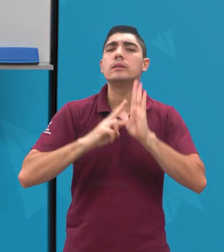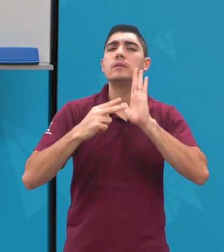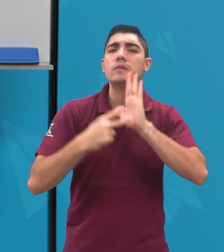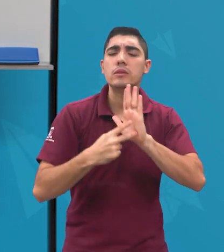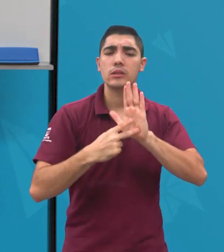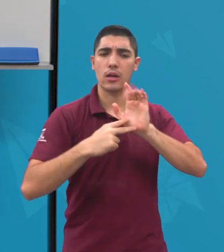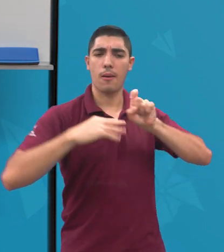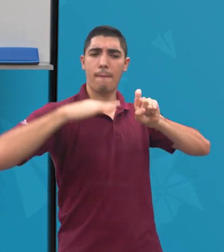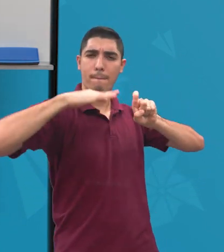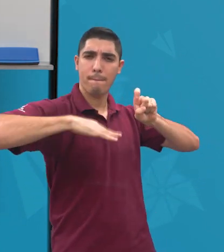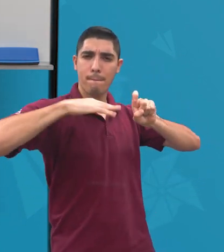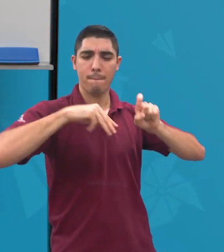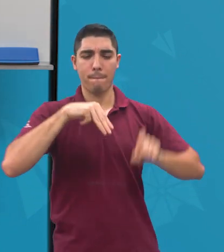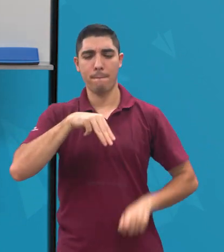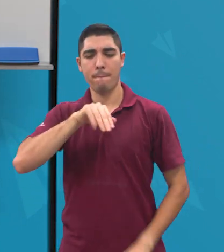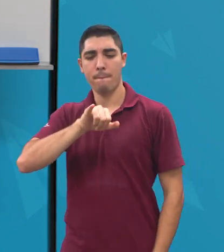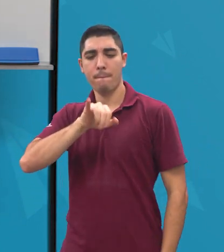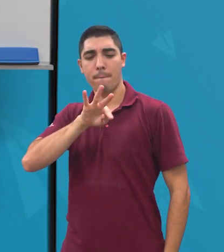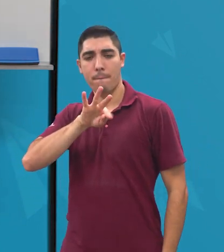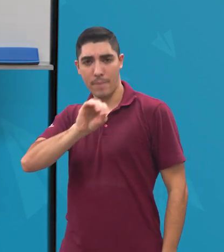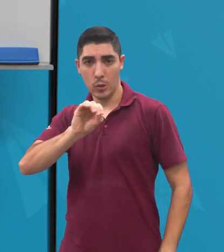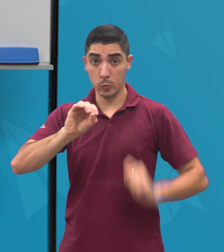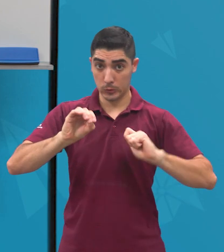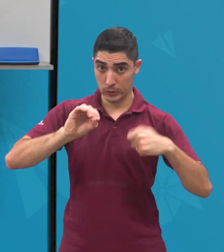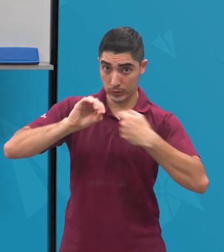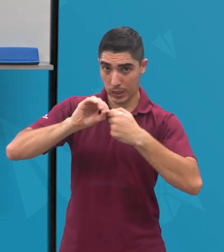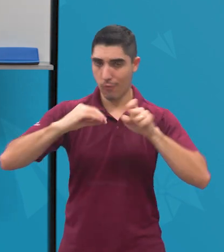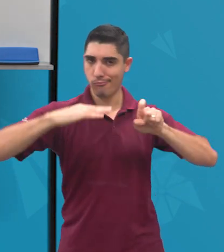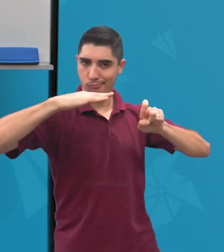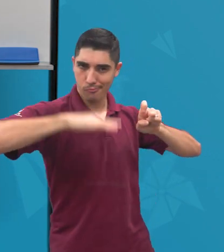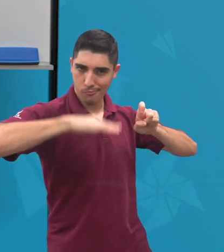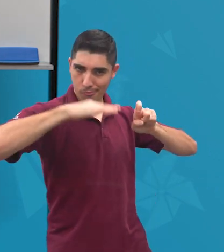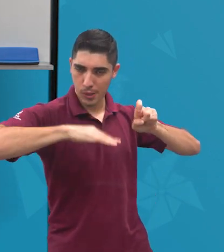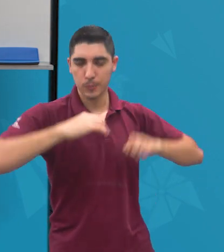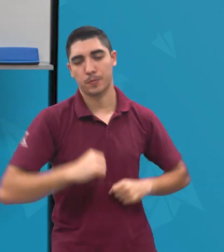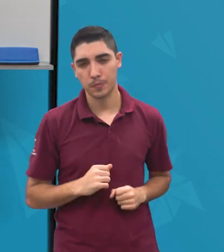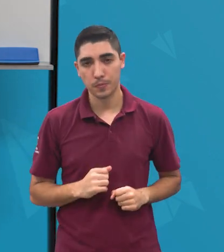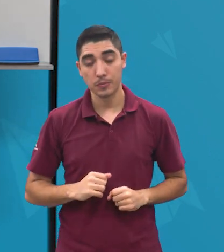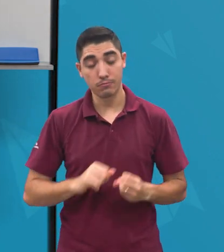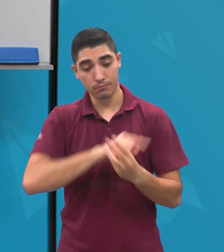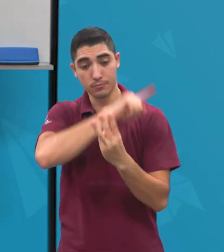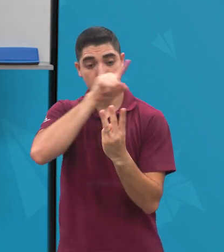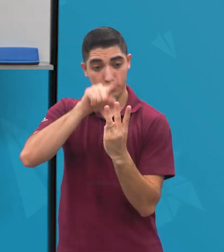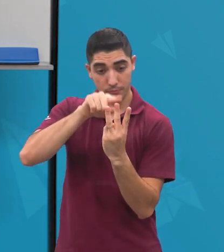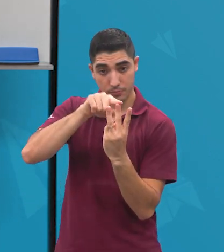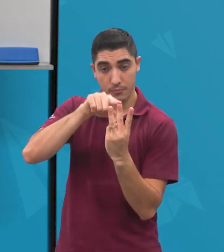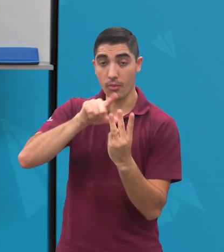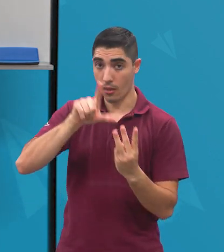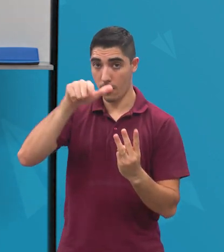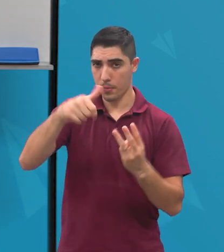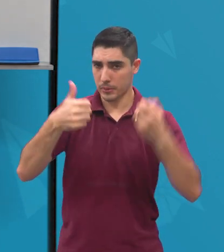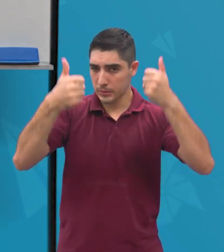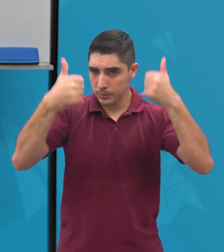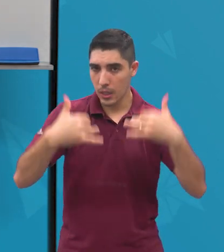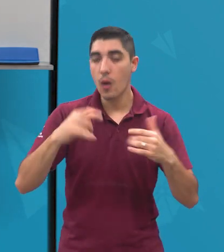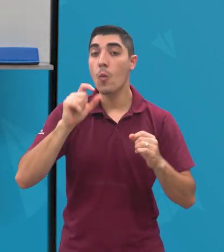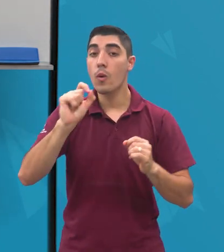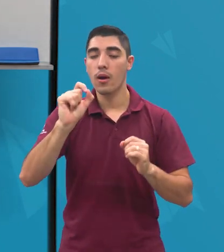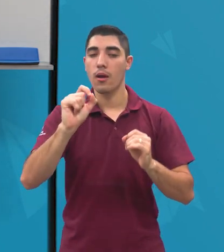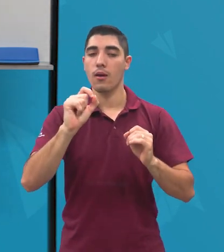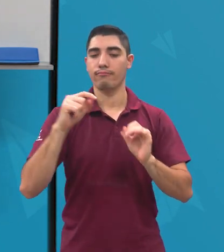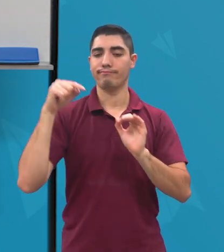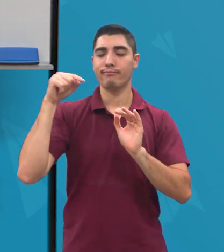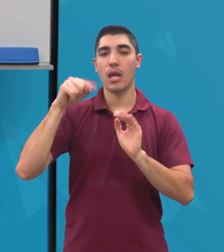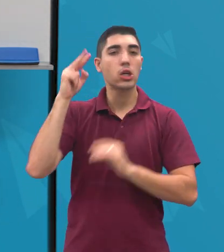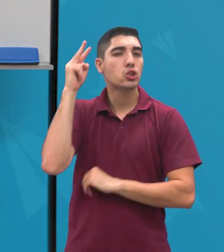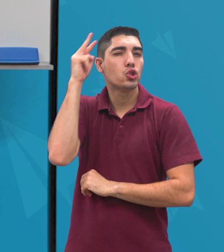um mito. A gente vai fazer uma introdução sobre esse tema. Num segundo momento, eu vou fazer a leitura